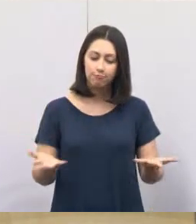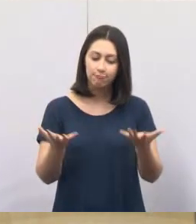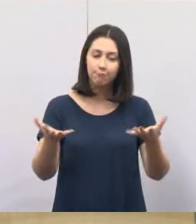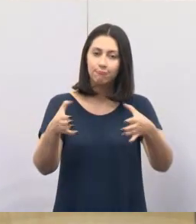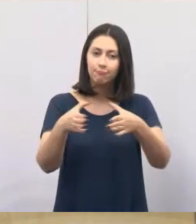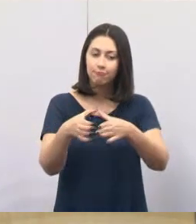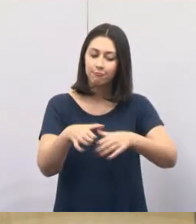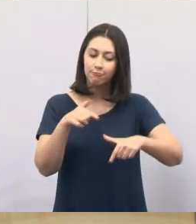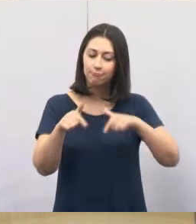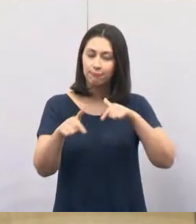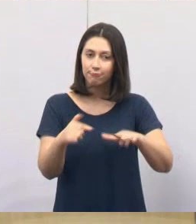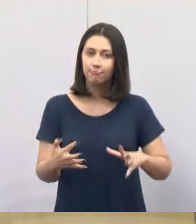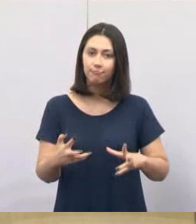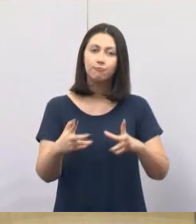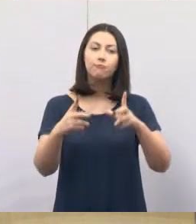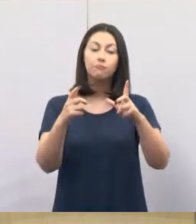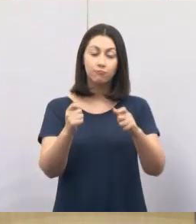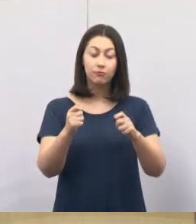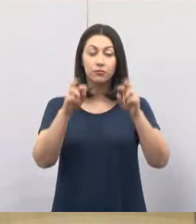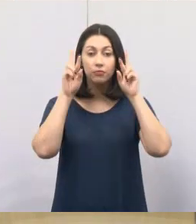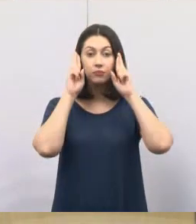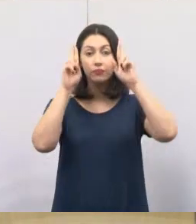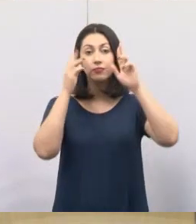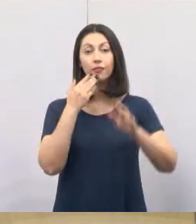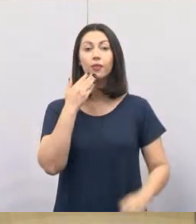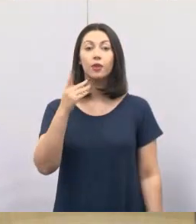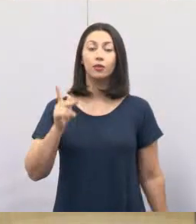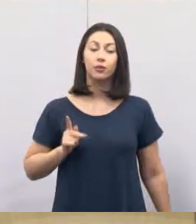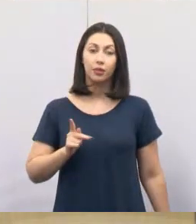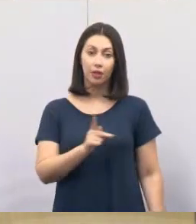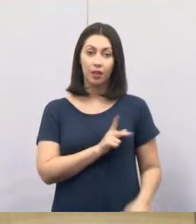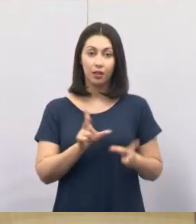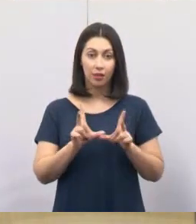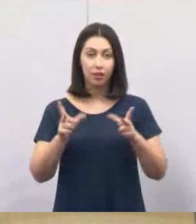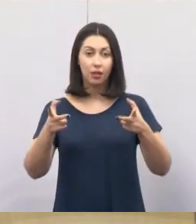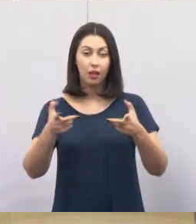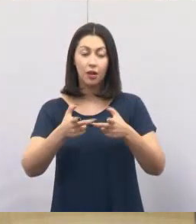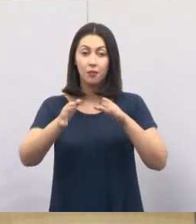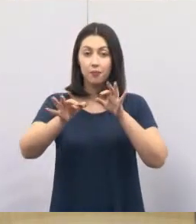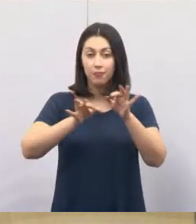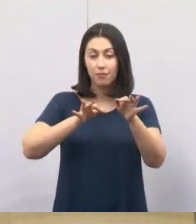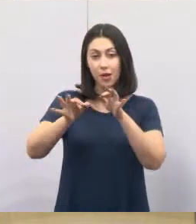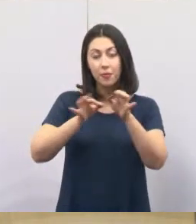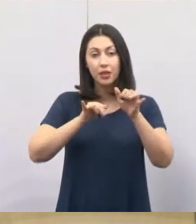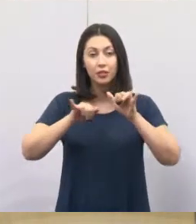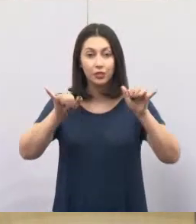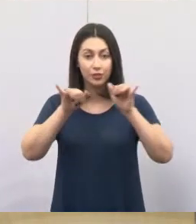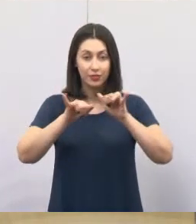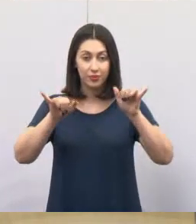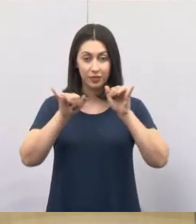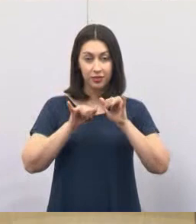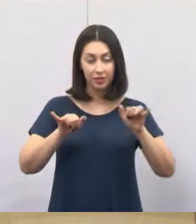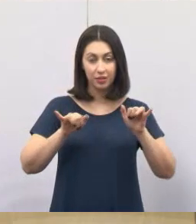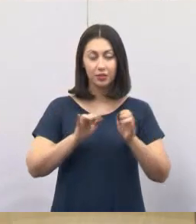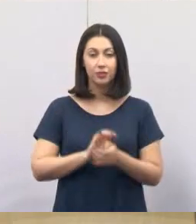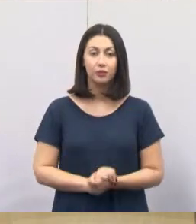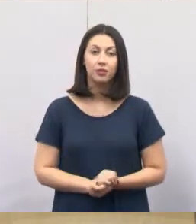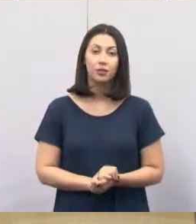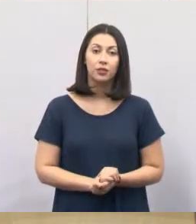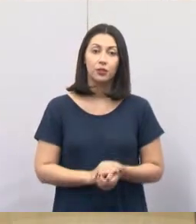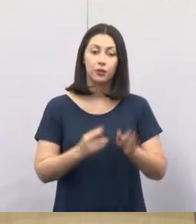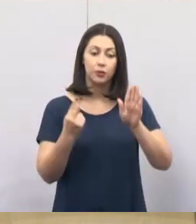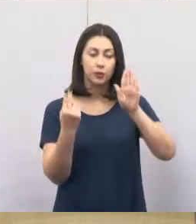toda a equipe ao longo desse ano. Respeitosamente, requeremos a presidente dessa casa que seja adotada as providências habituais para a divulgação da presente